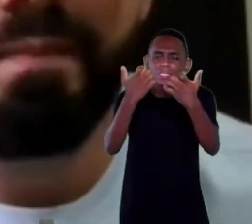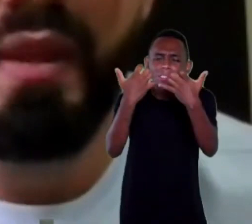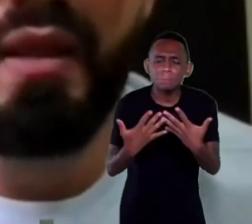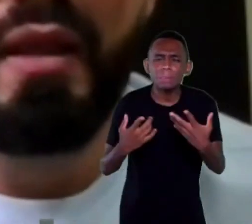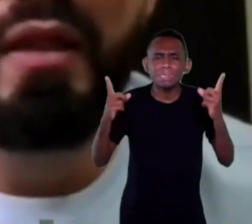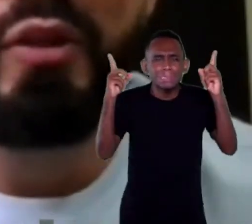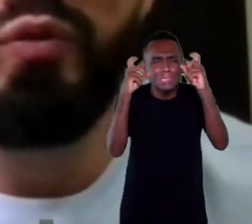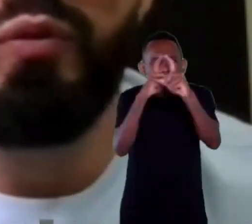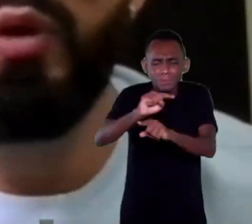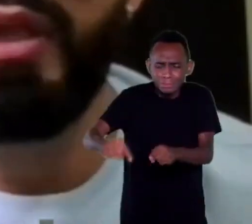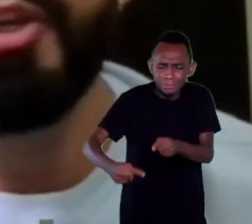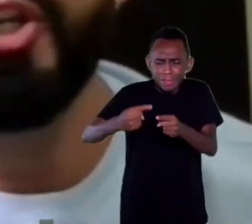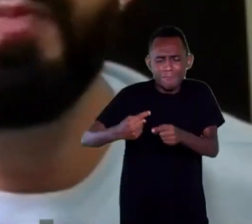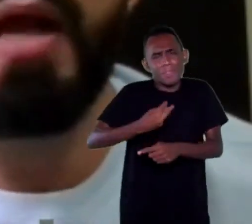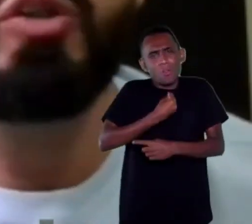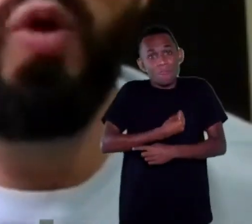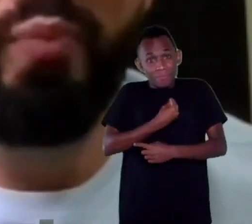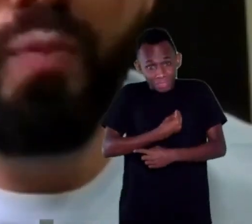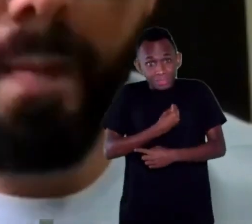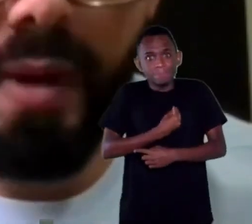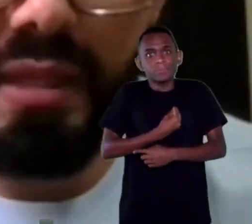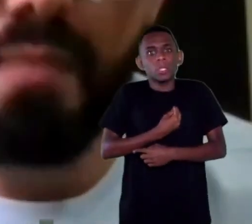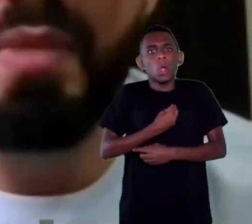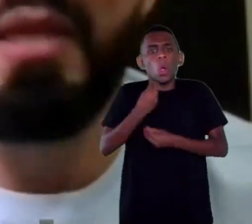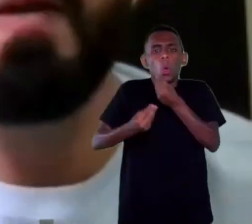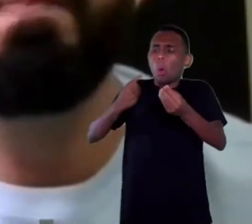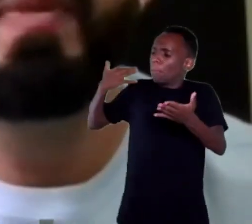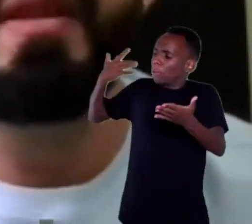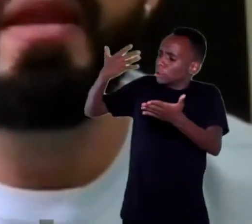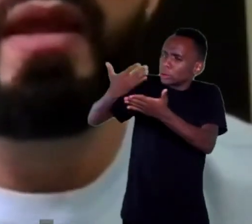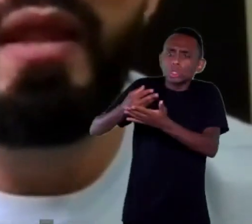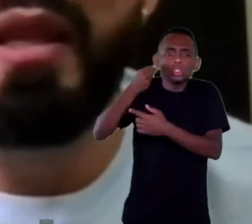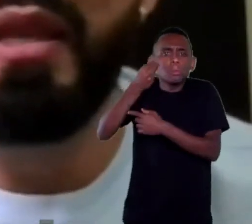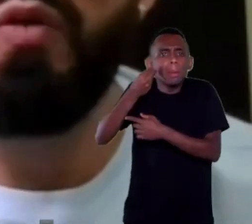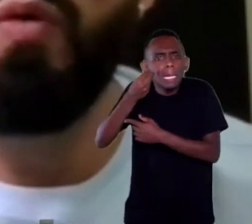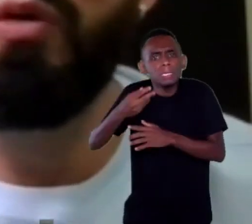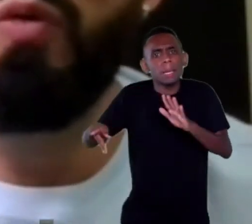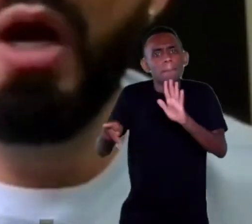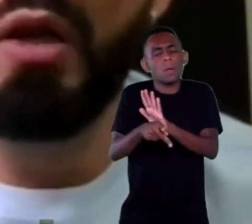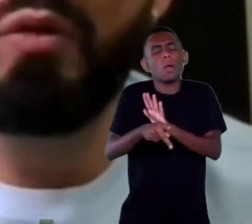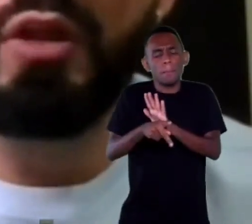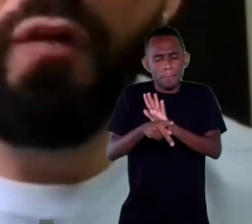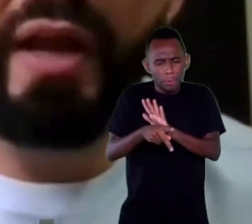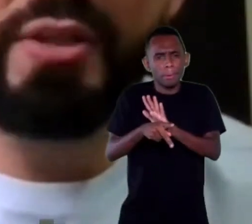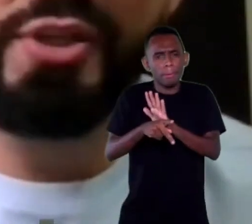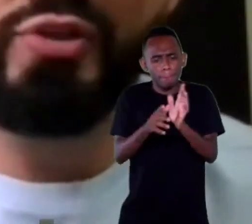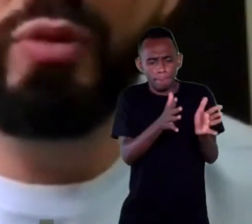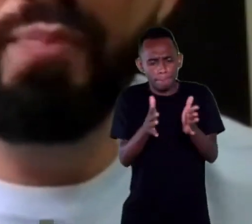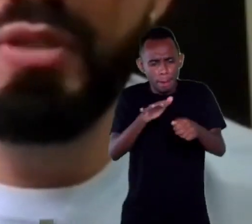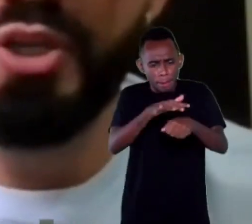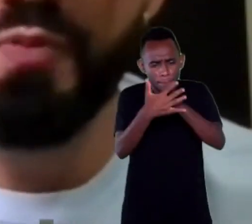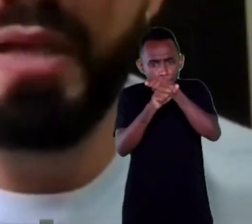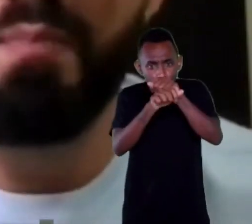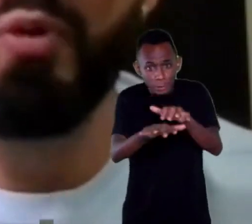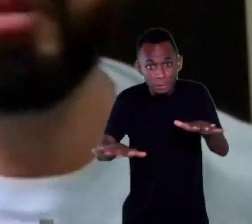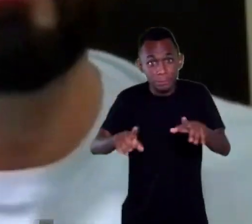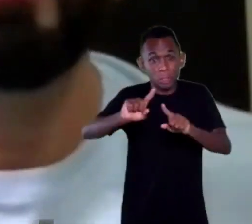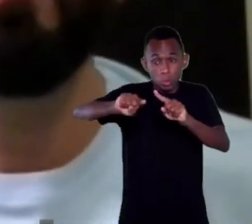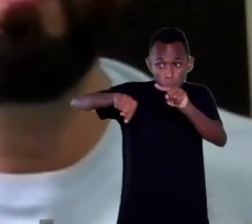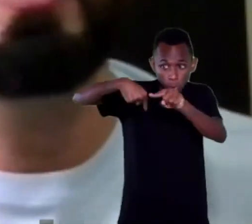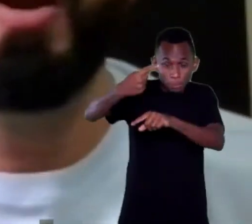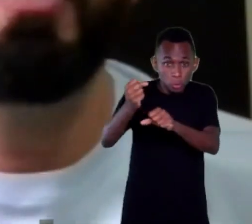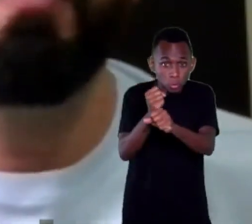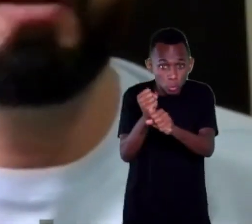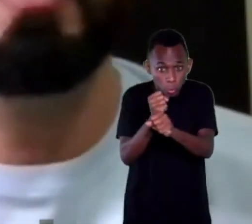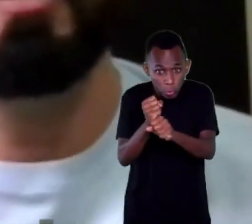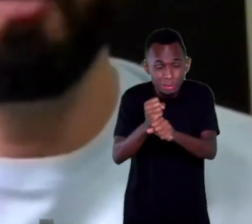a vida, do que a gente passou por uma pandemia, e que num ano tão fatídico, depois da gente passar por